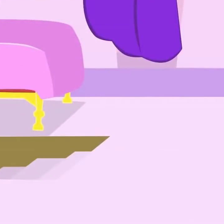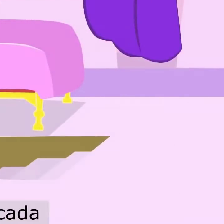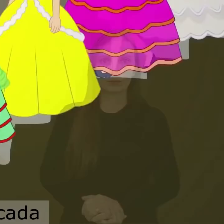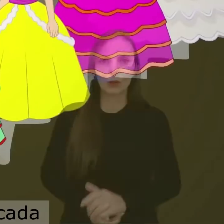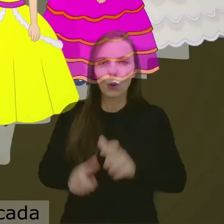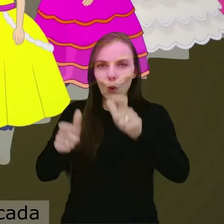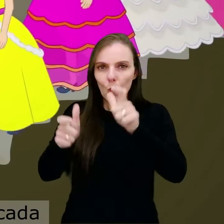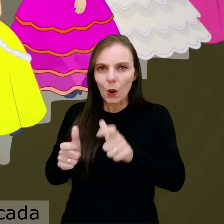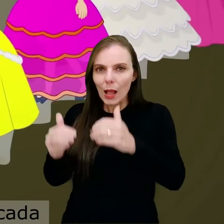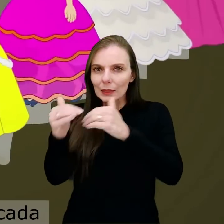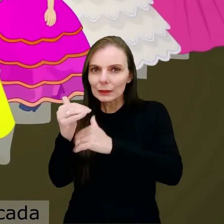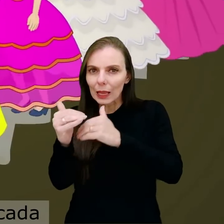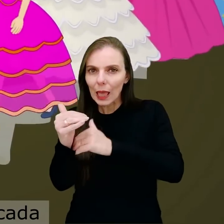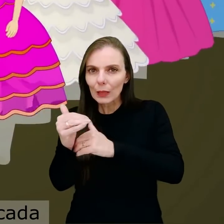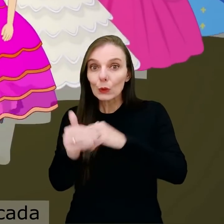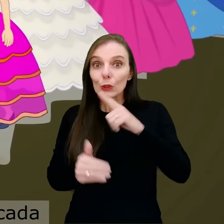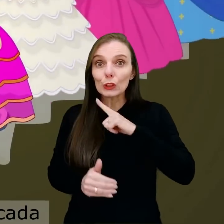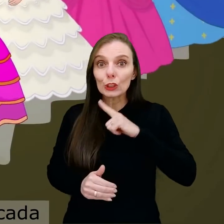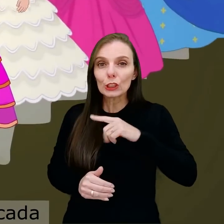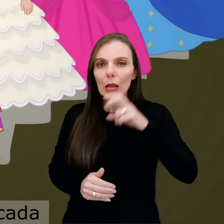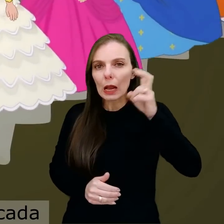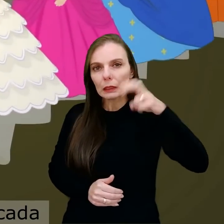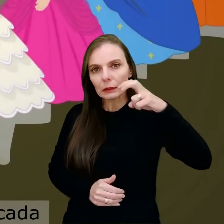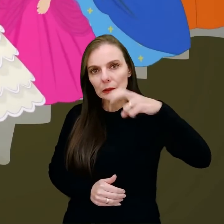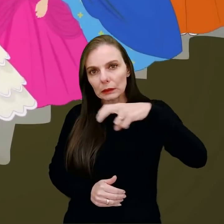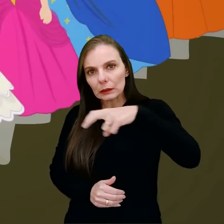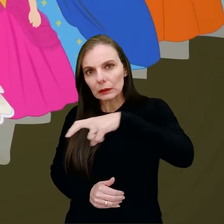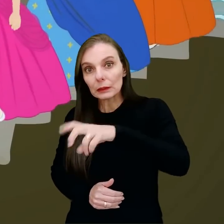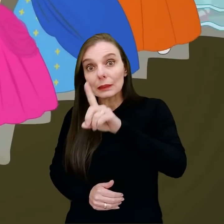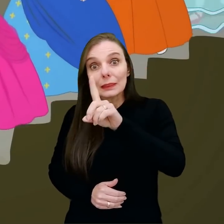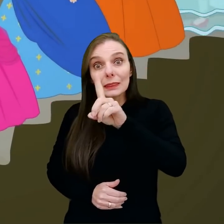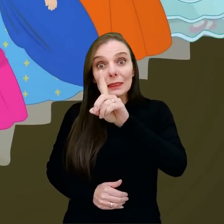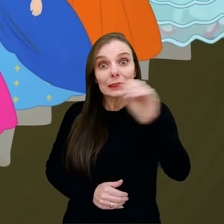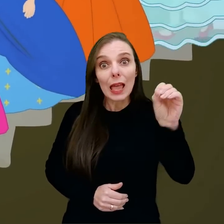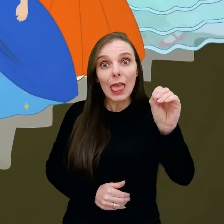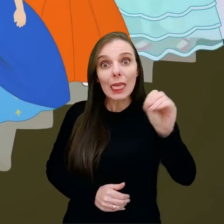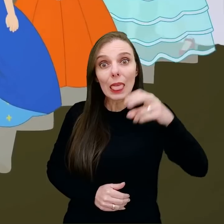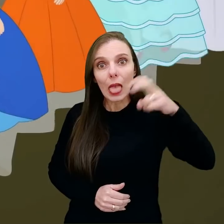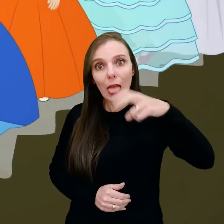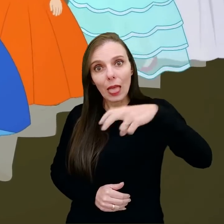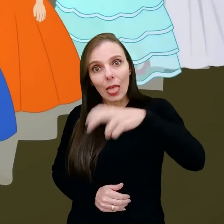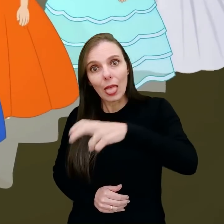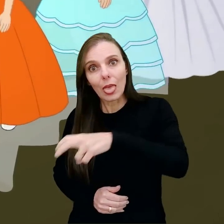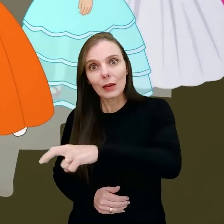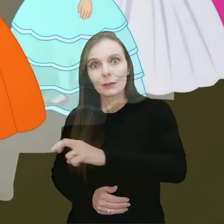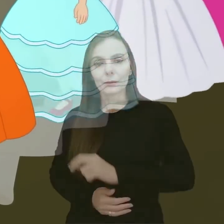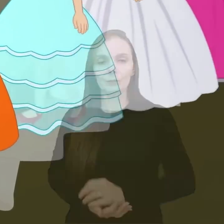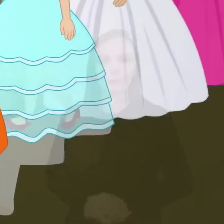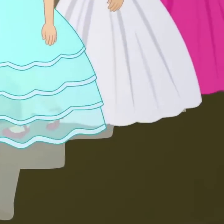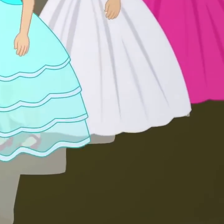A passagem secreta levava uma escada com uma descida de cem degraus.